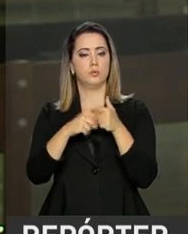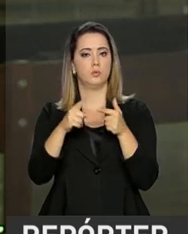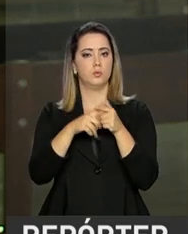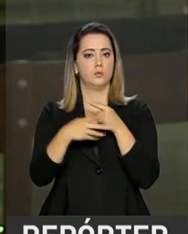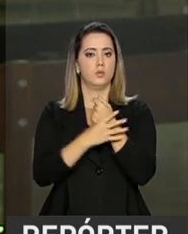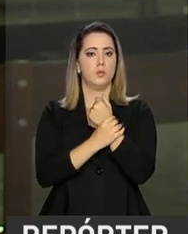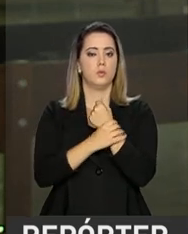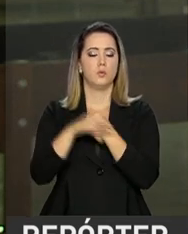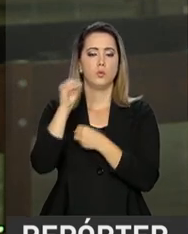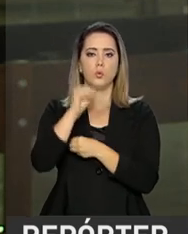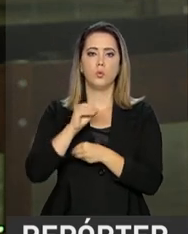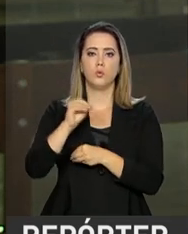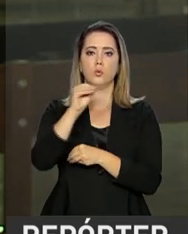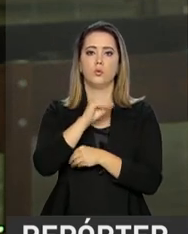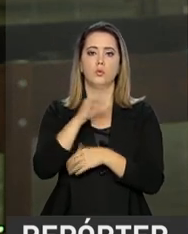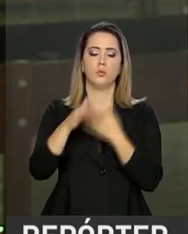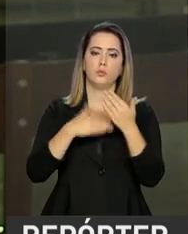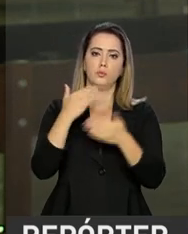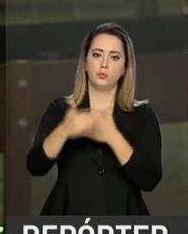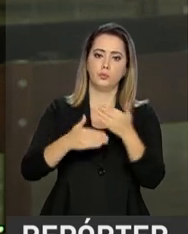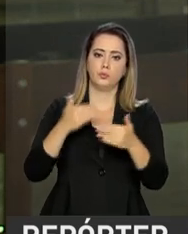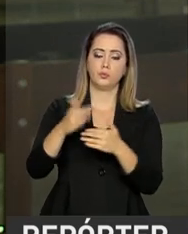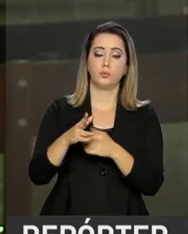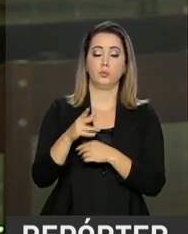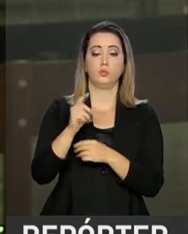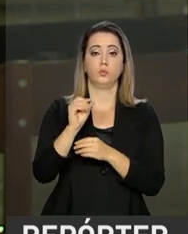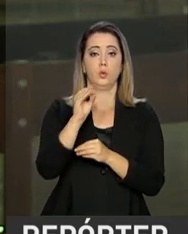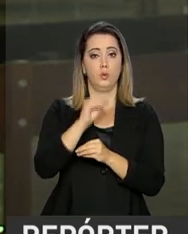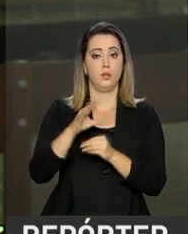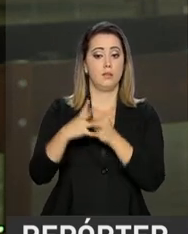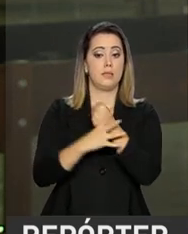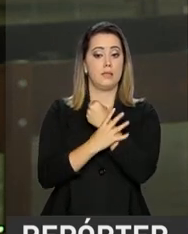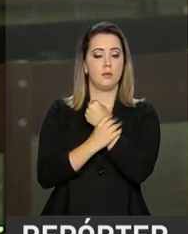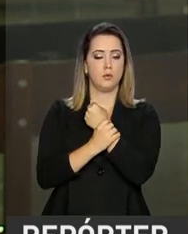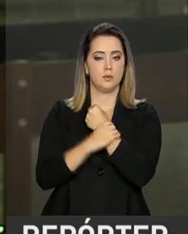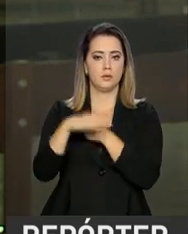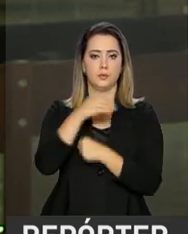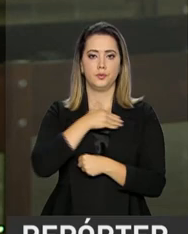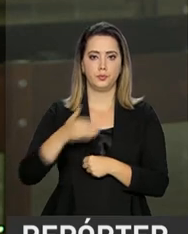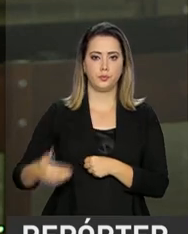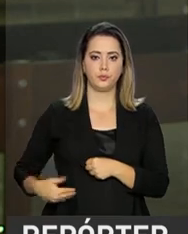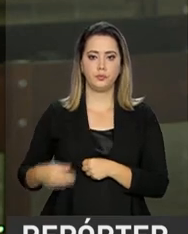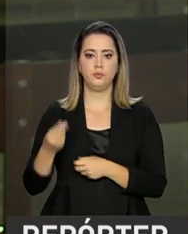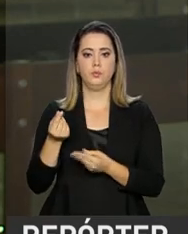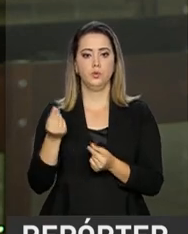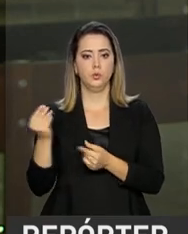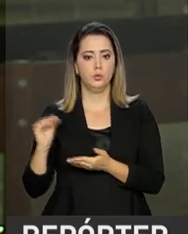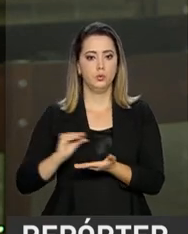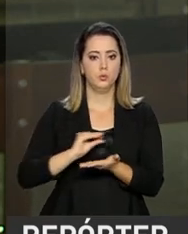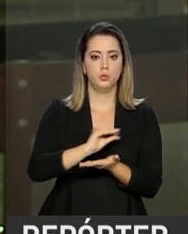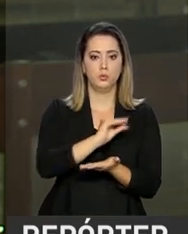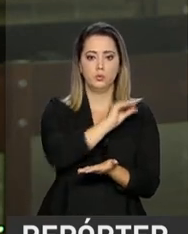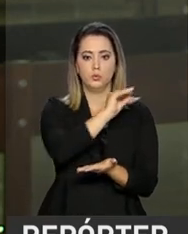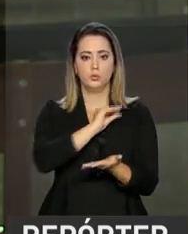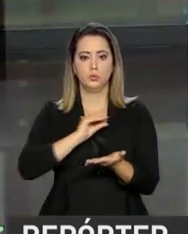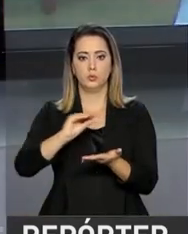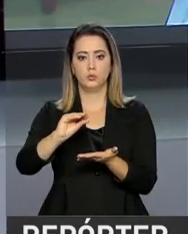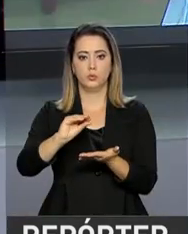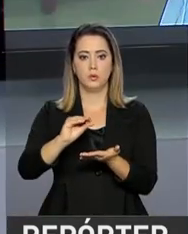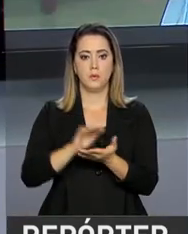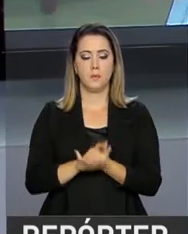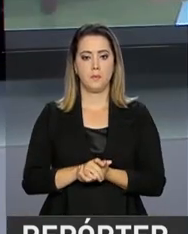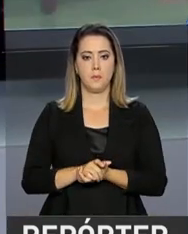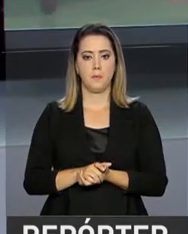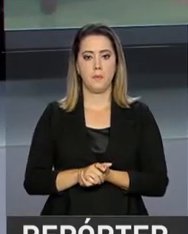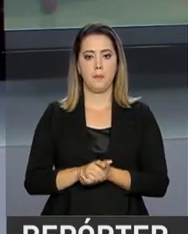e preservar a ordem pública no Rio de Janeiro. O recurso foi remanejado de outros programas do Ministério da Defesa.